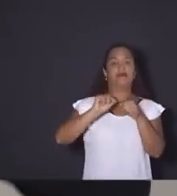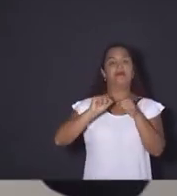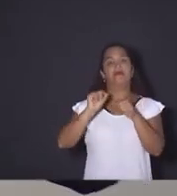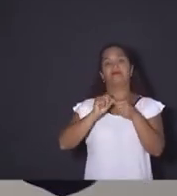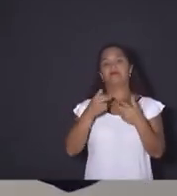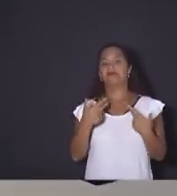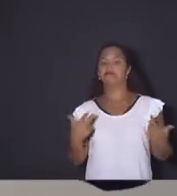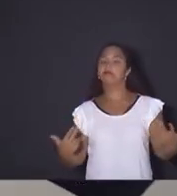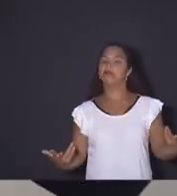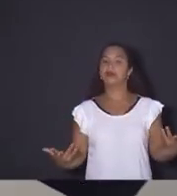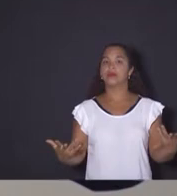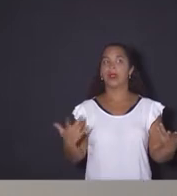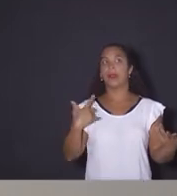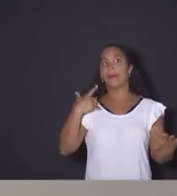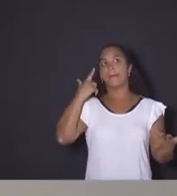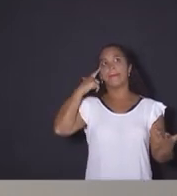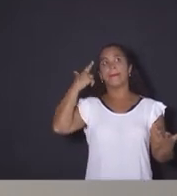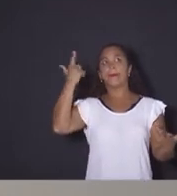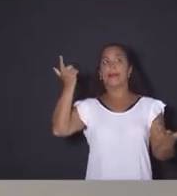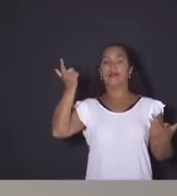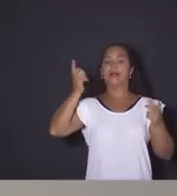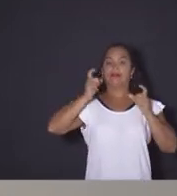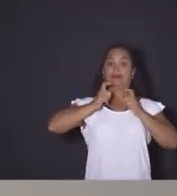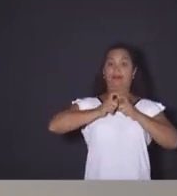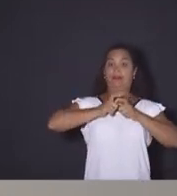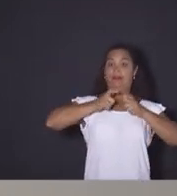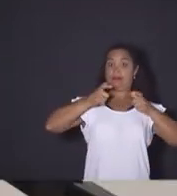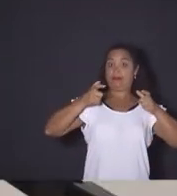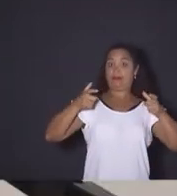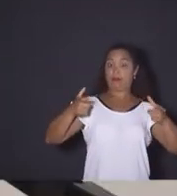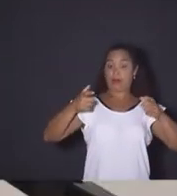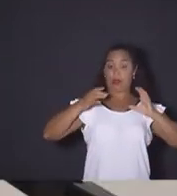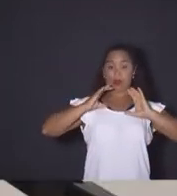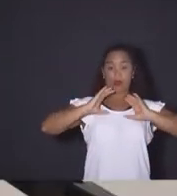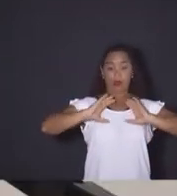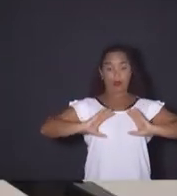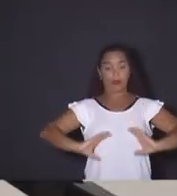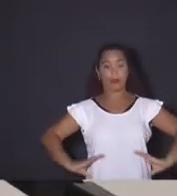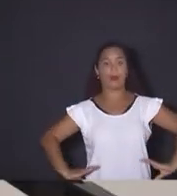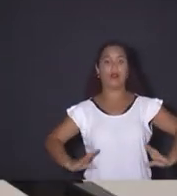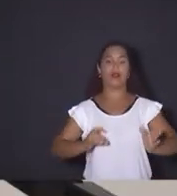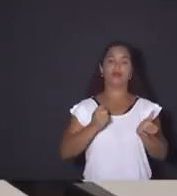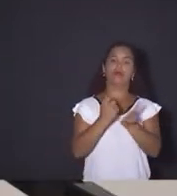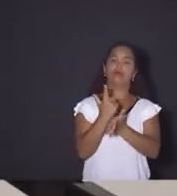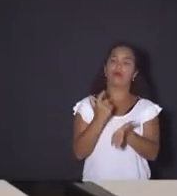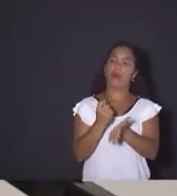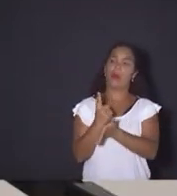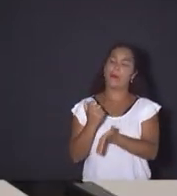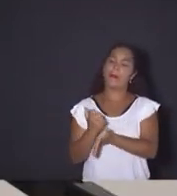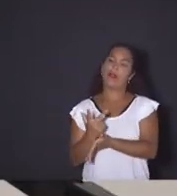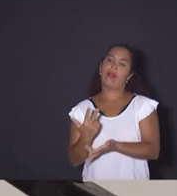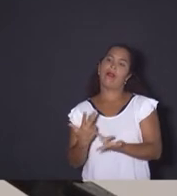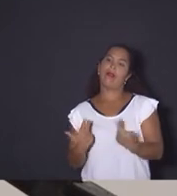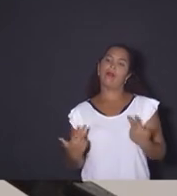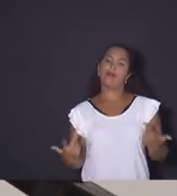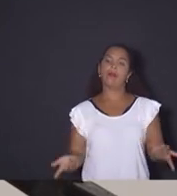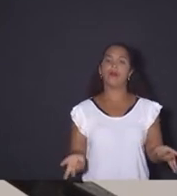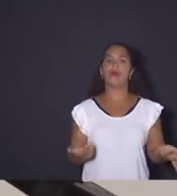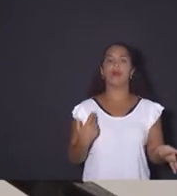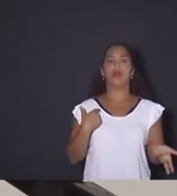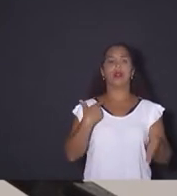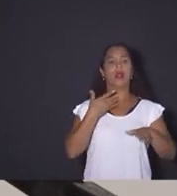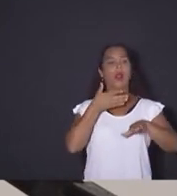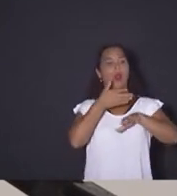Imagine isso ampliado para o nosso conjunto de comportamentos de consumo, de frequência a